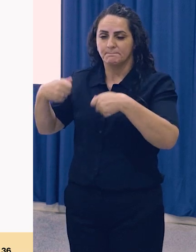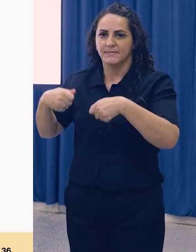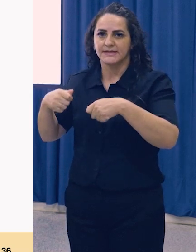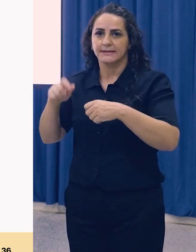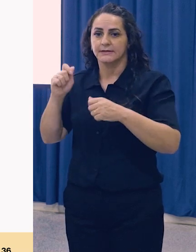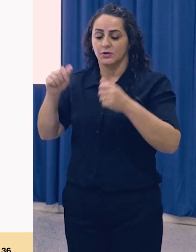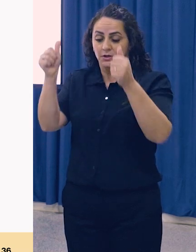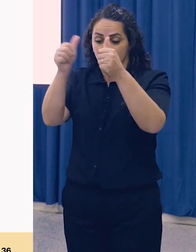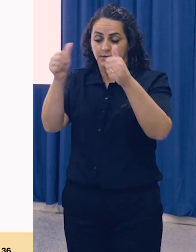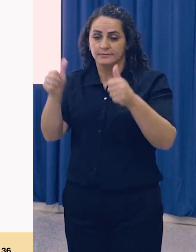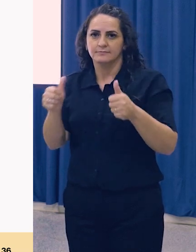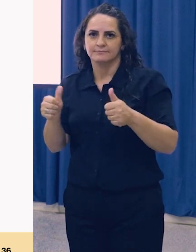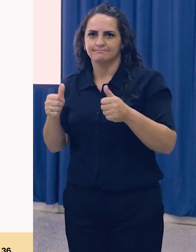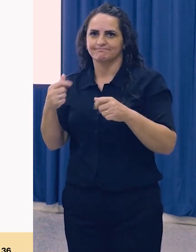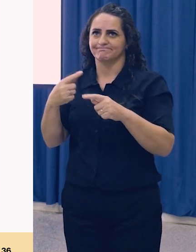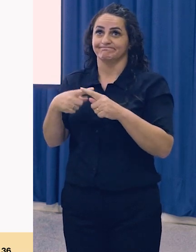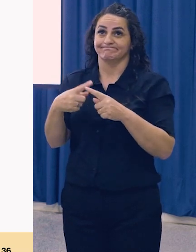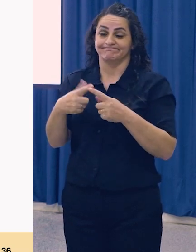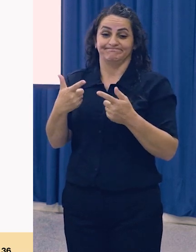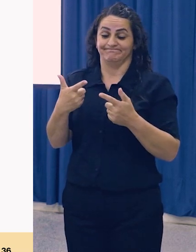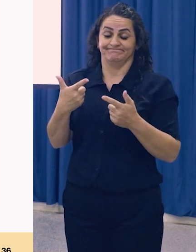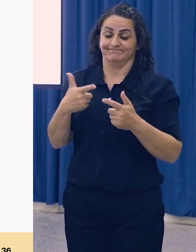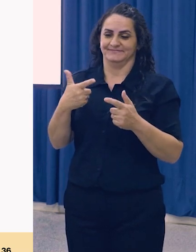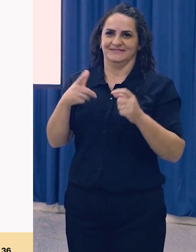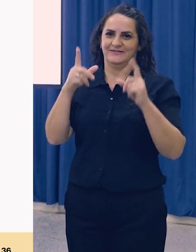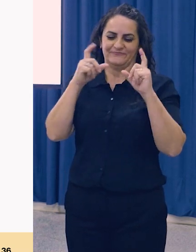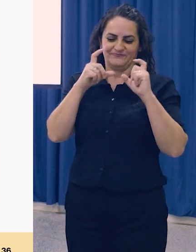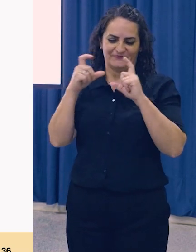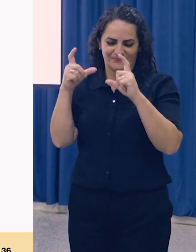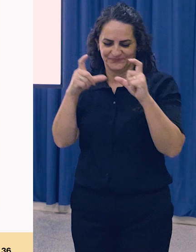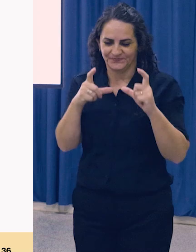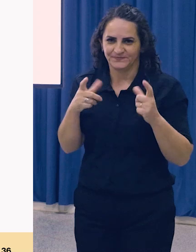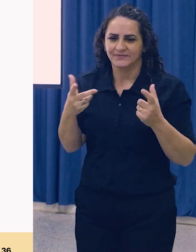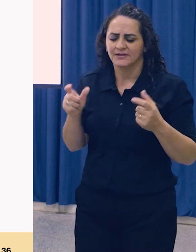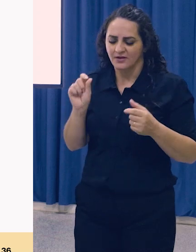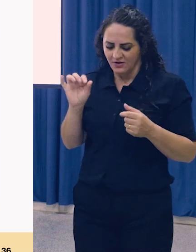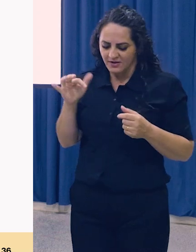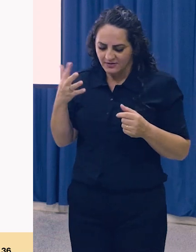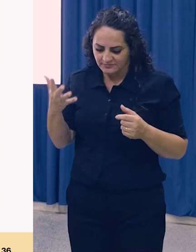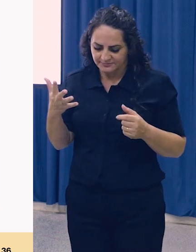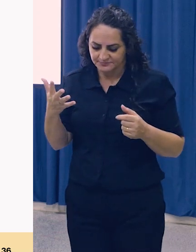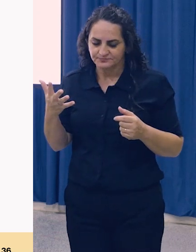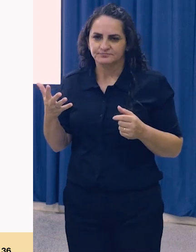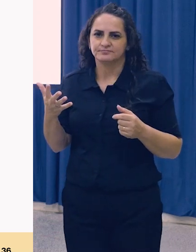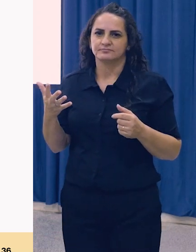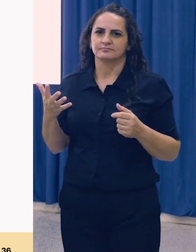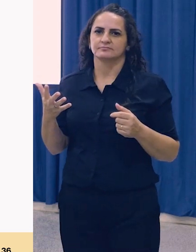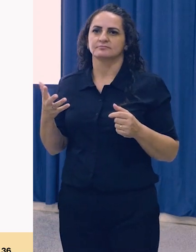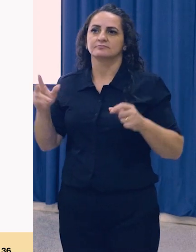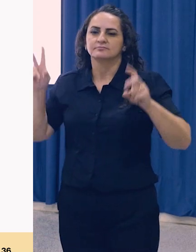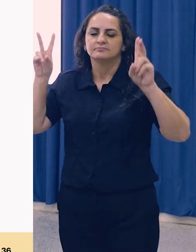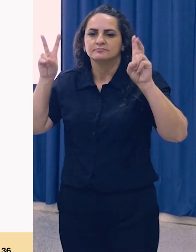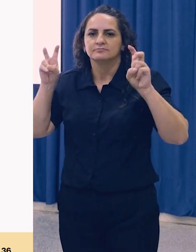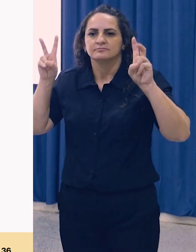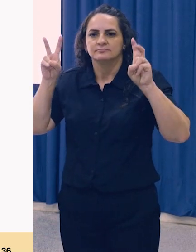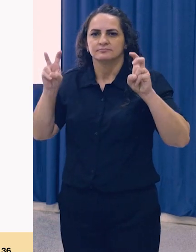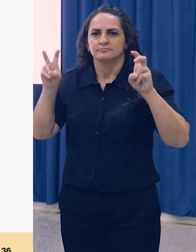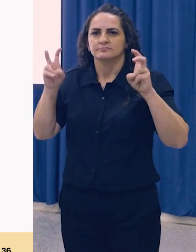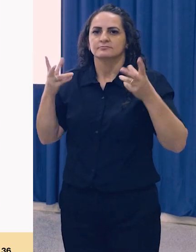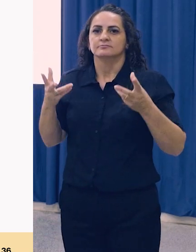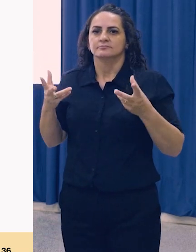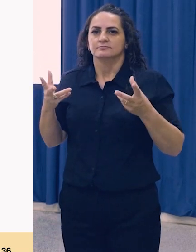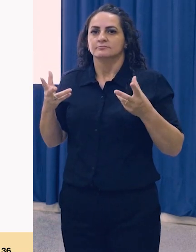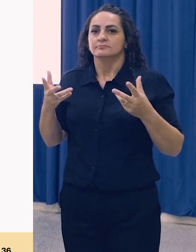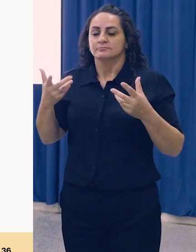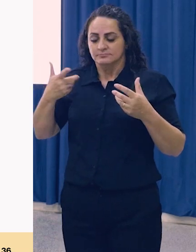de imagens, já que a gente não tinha fotos do filme que a gente queria fazer. Nesse momento, aquela temática